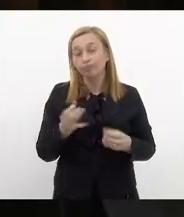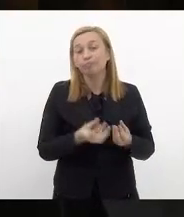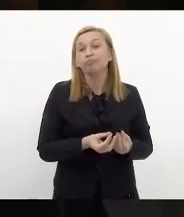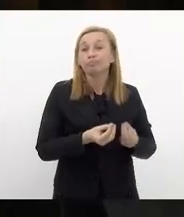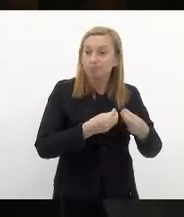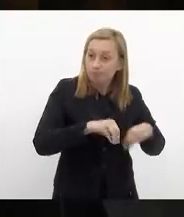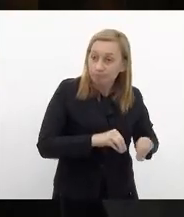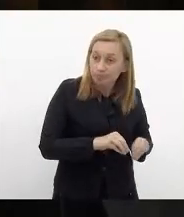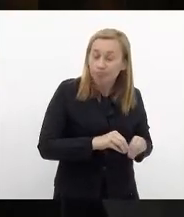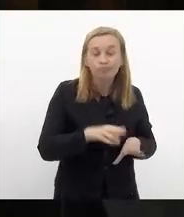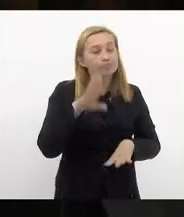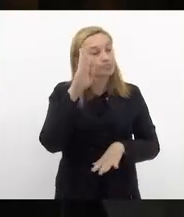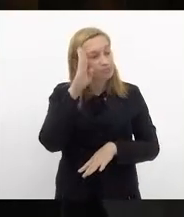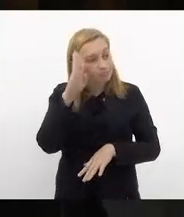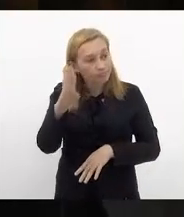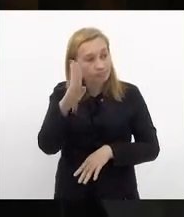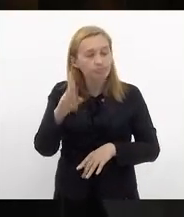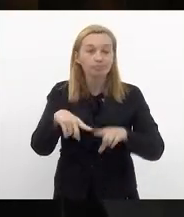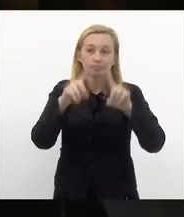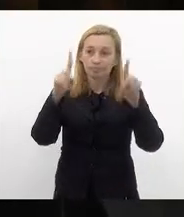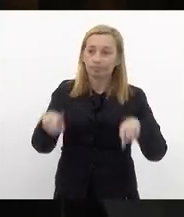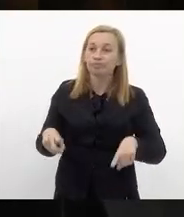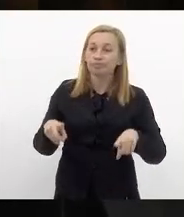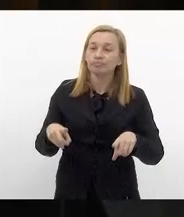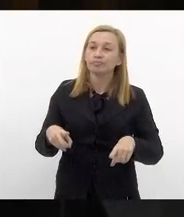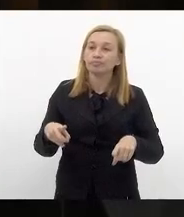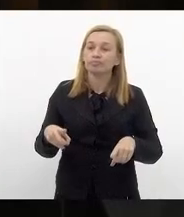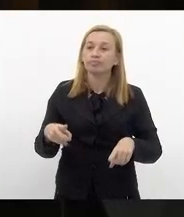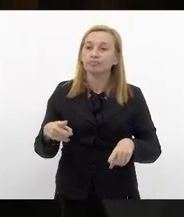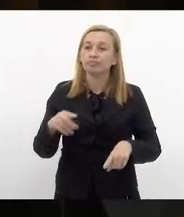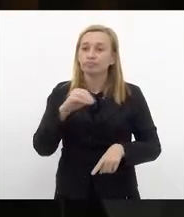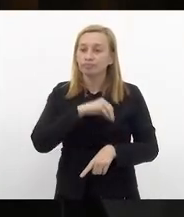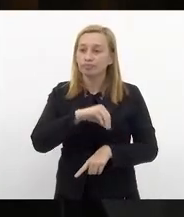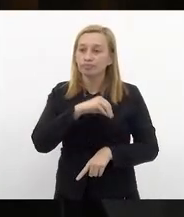atinge, principalmente, os servidores que ganham menos.